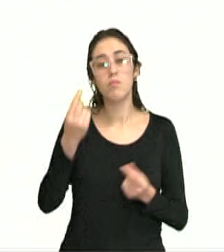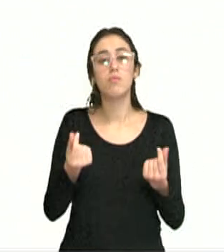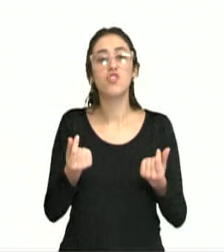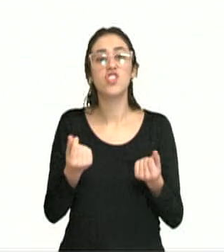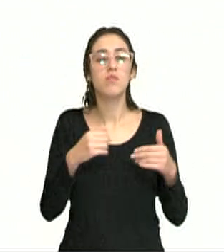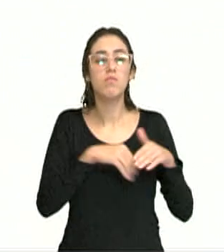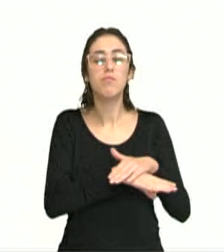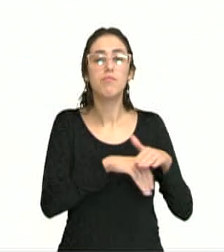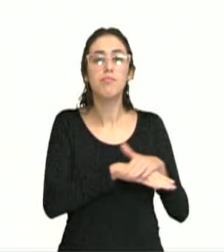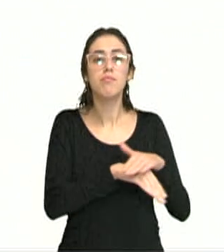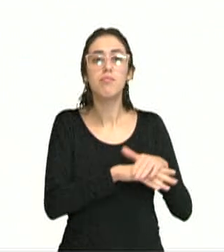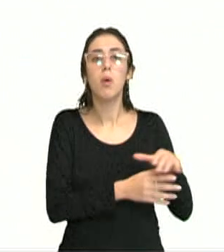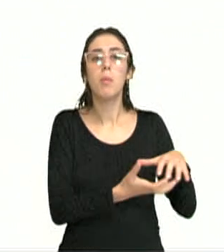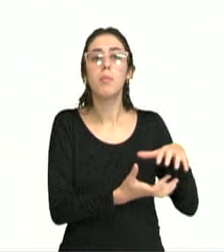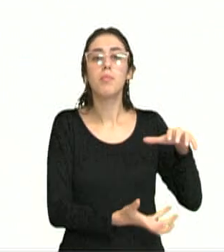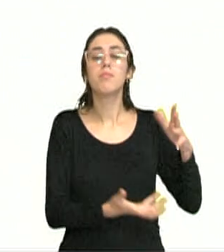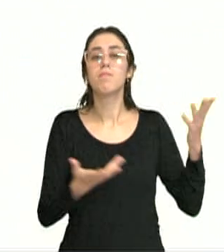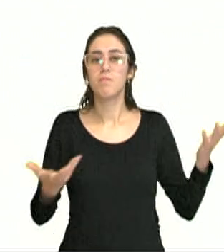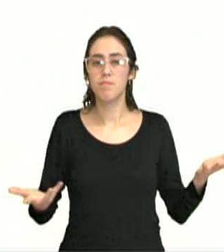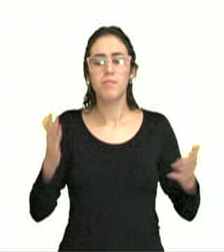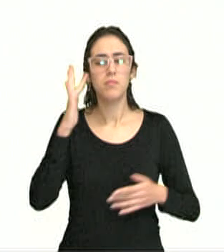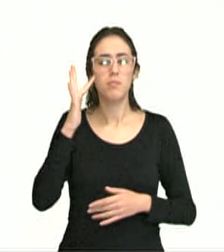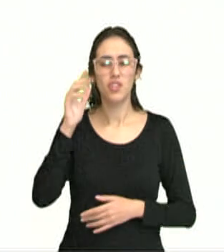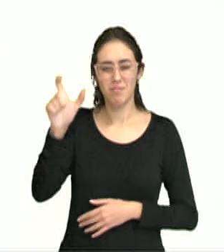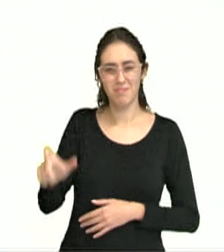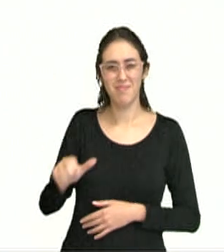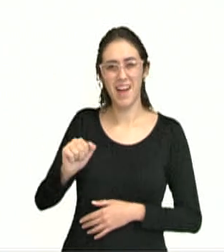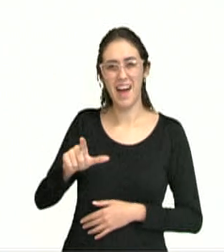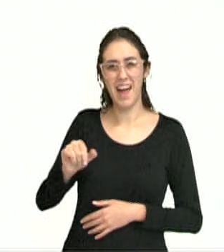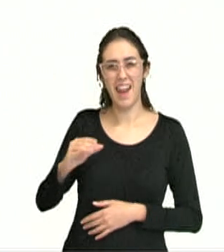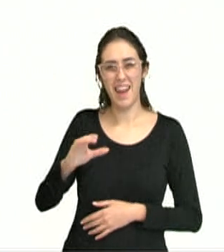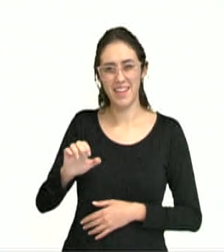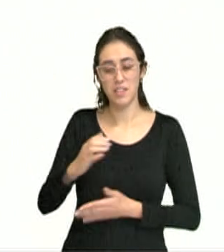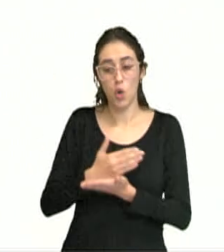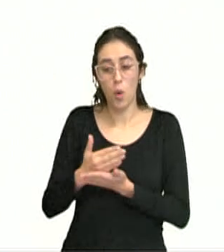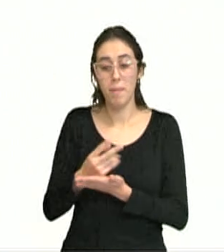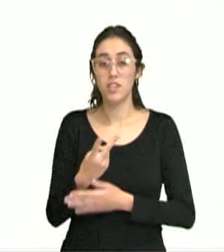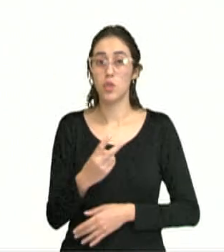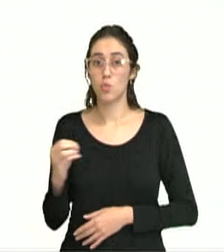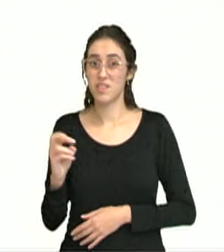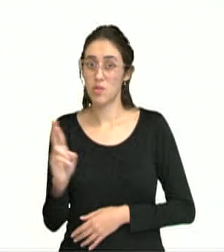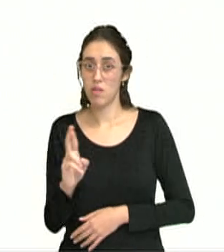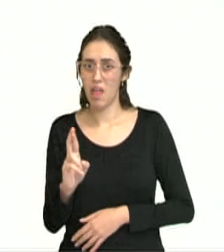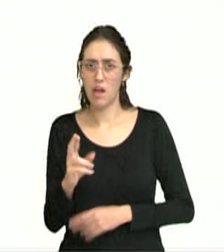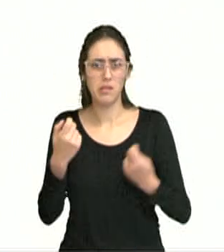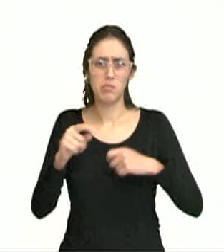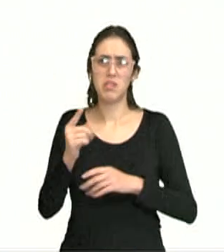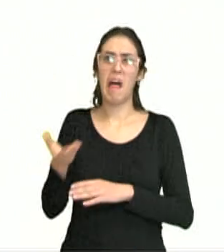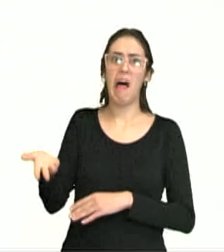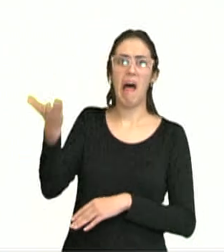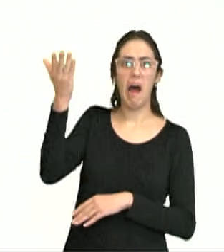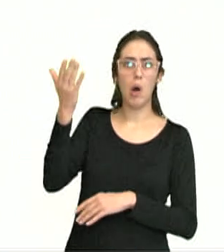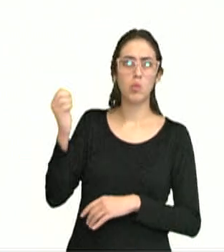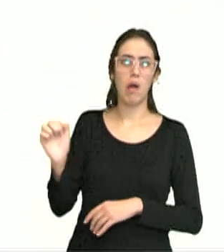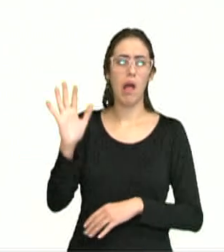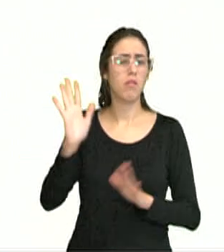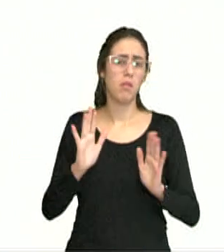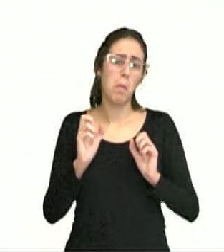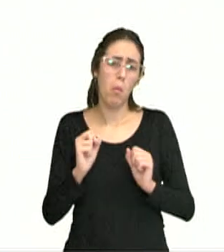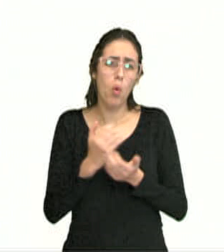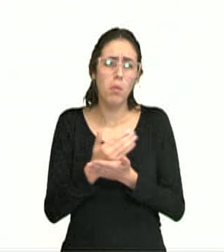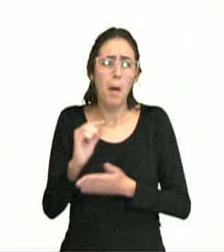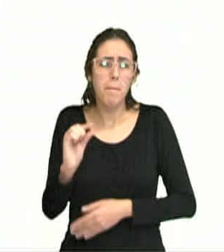render. Imagine agora se a Alice começar com R$200. Não precisa um valor muito alto, você pode começar com